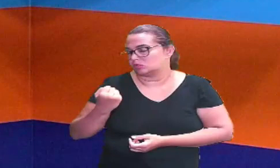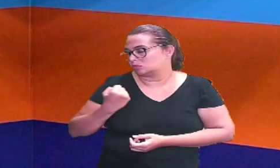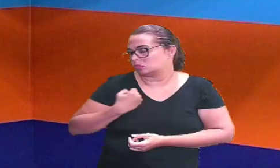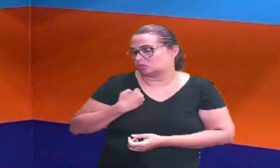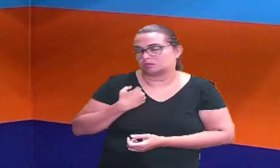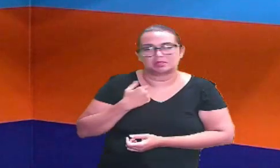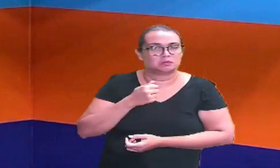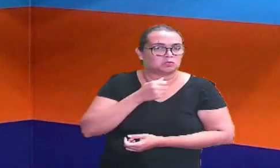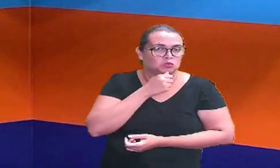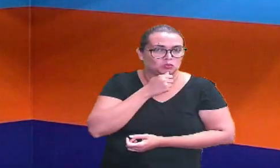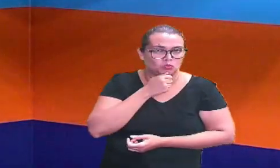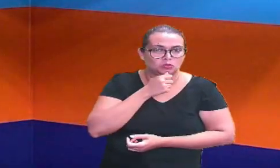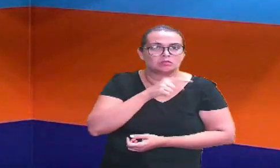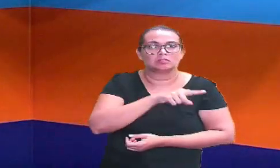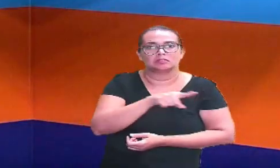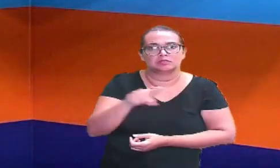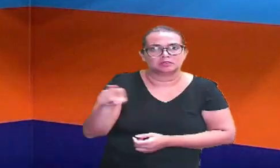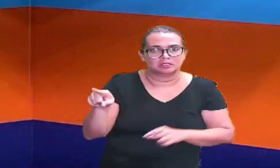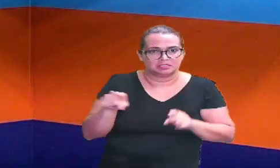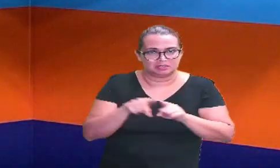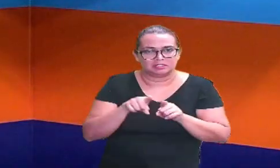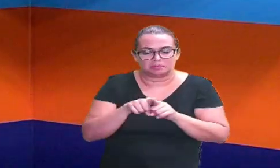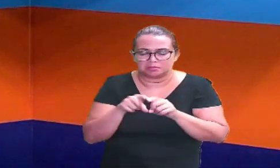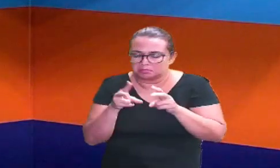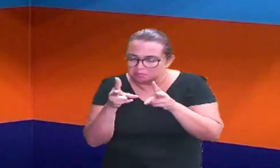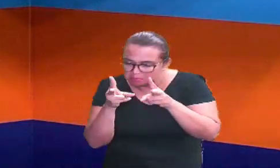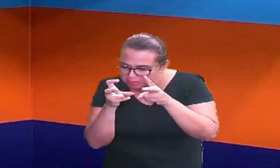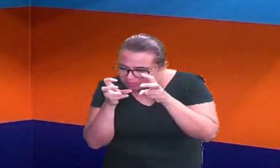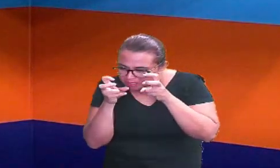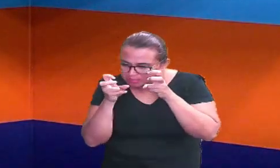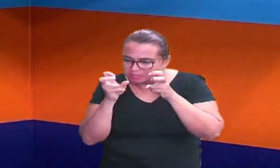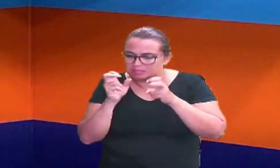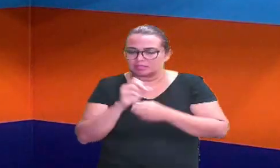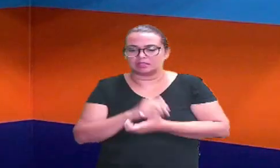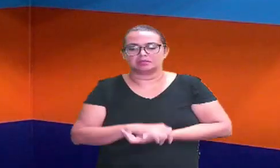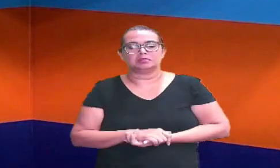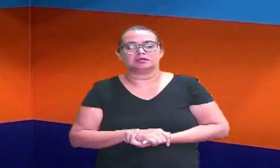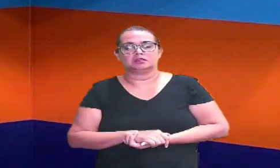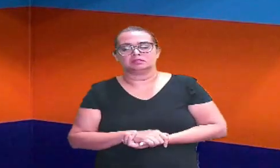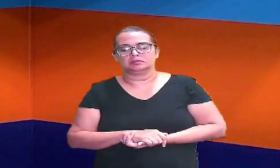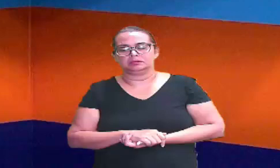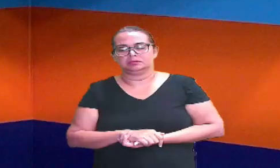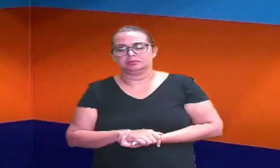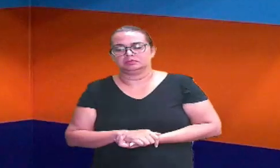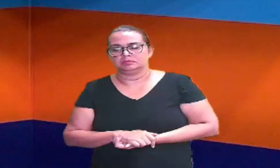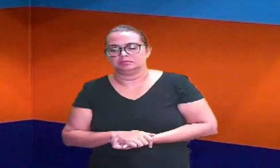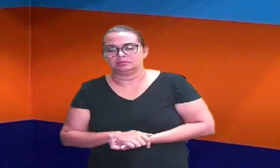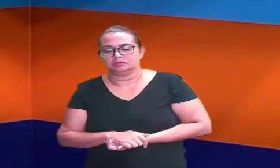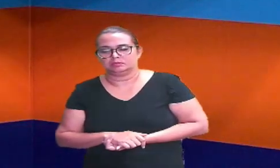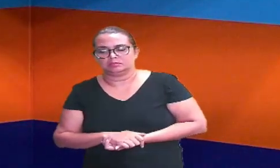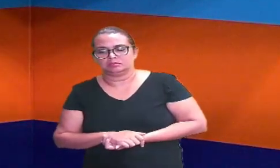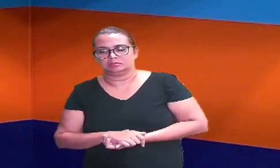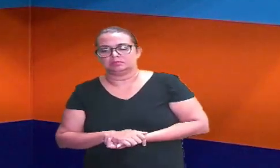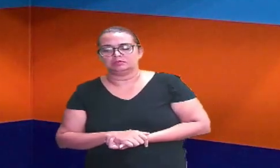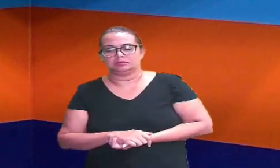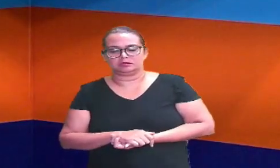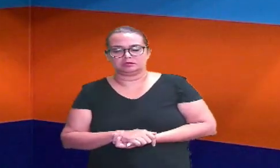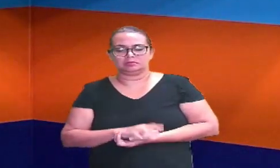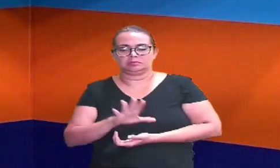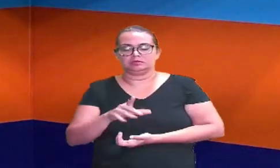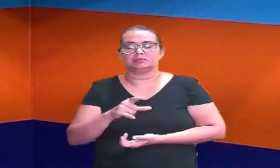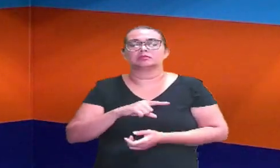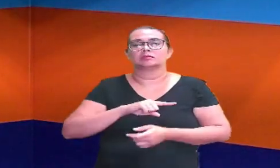números. Você também vai conseguir fazer isso. Então, diz para mim aqui, esse ângulo